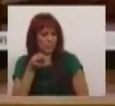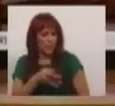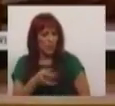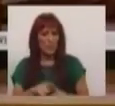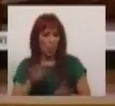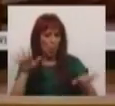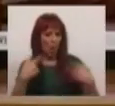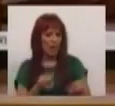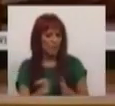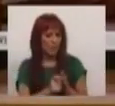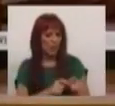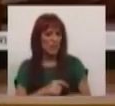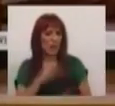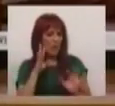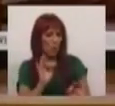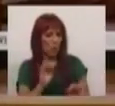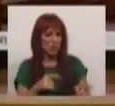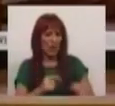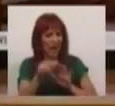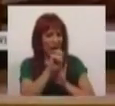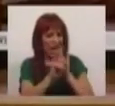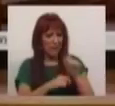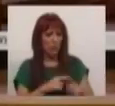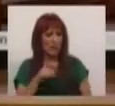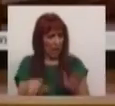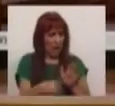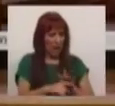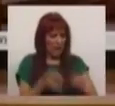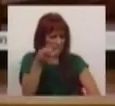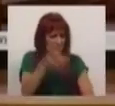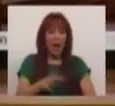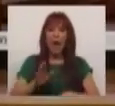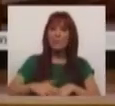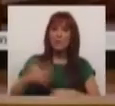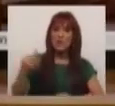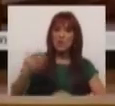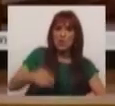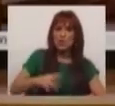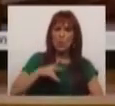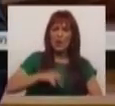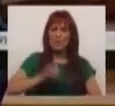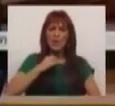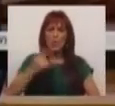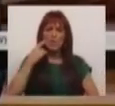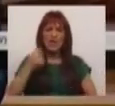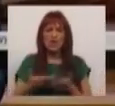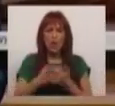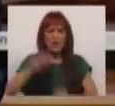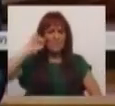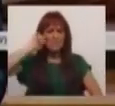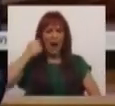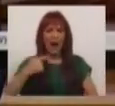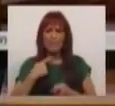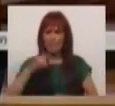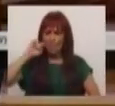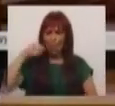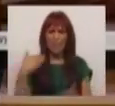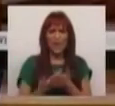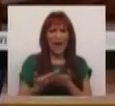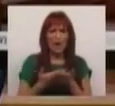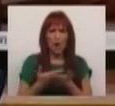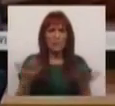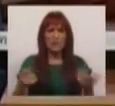acima de qualquer critério prudencial, ético e até legal. É por isso justo que o país possa conhecer os negócios ruinosos que tanto prejudicaram a